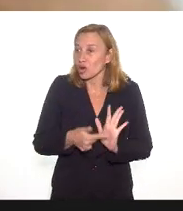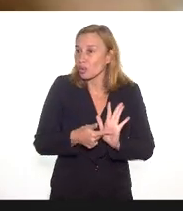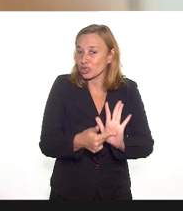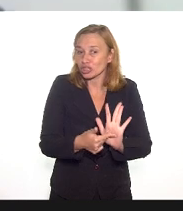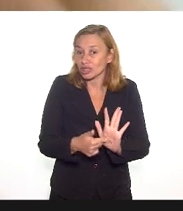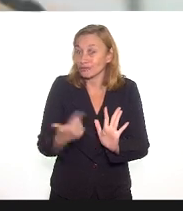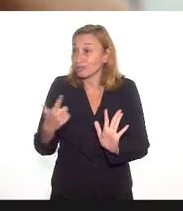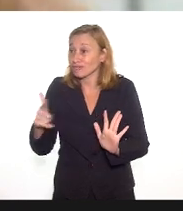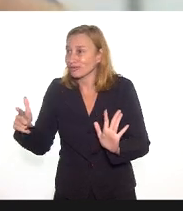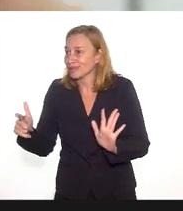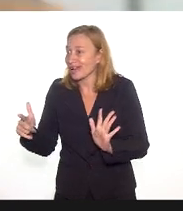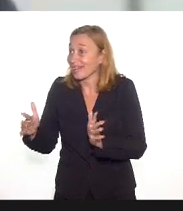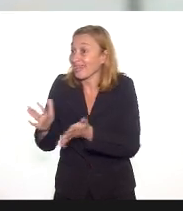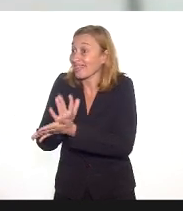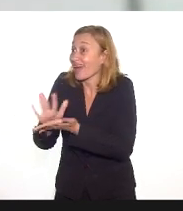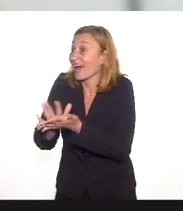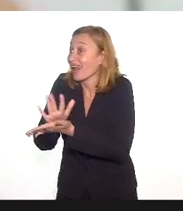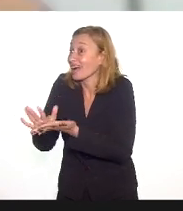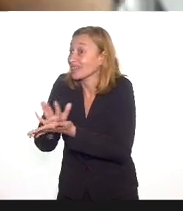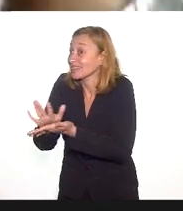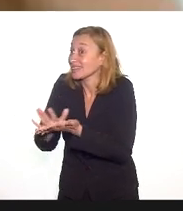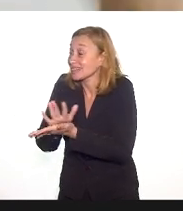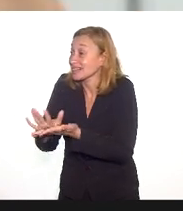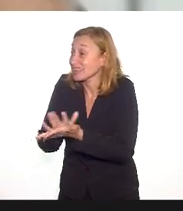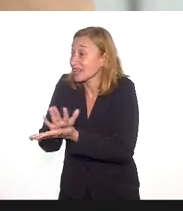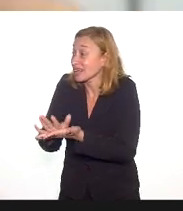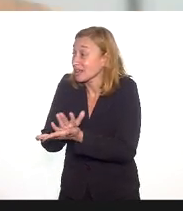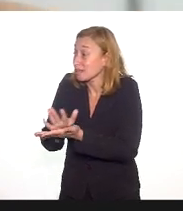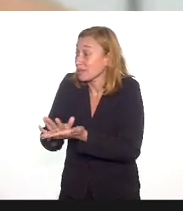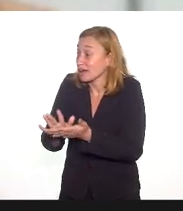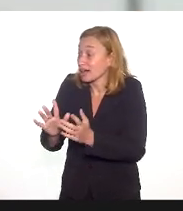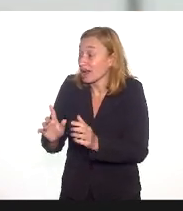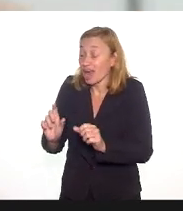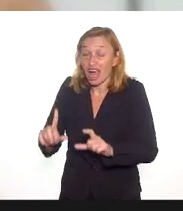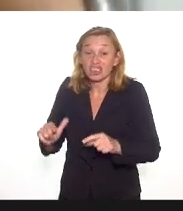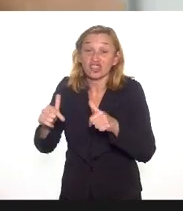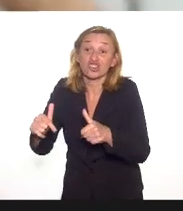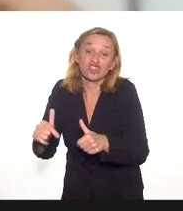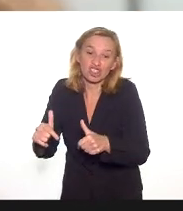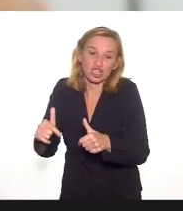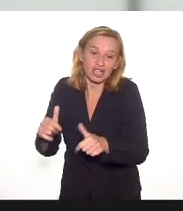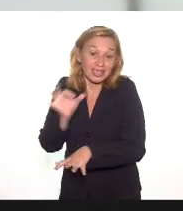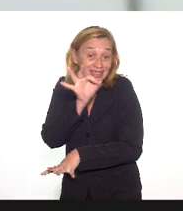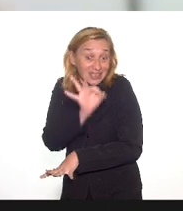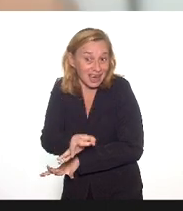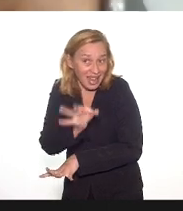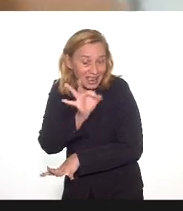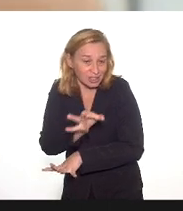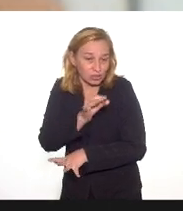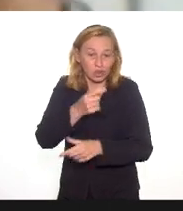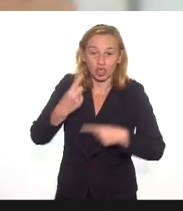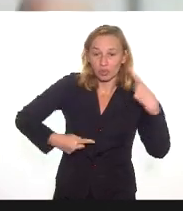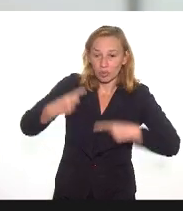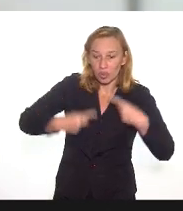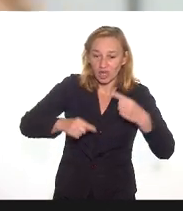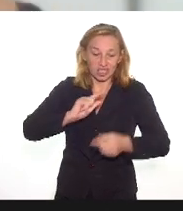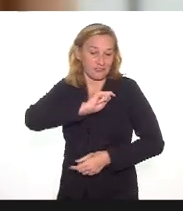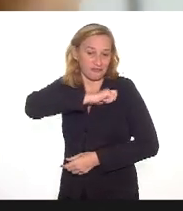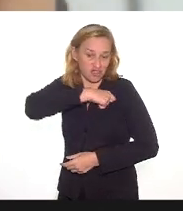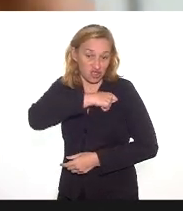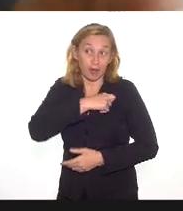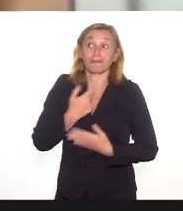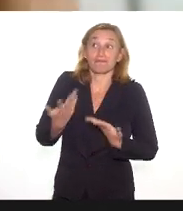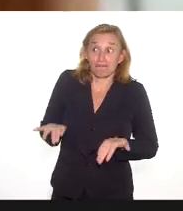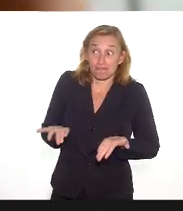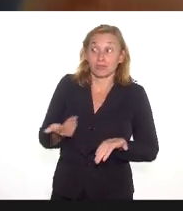tem nenhum instrumento para fazer simulações concretas de políticas fiscais. Então,